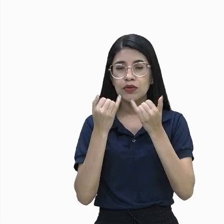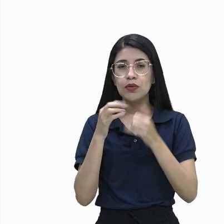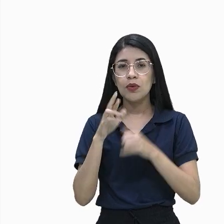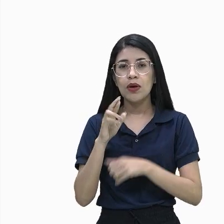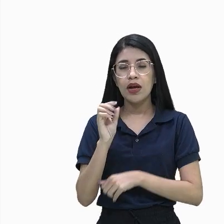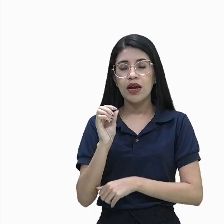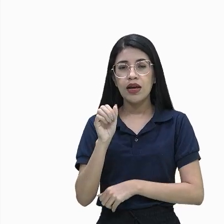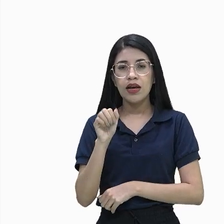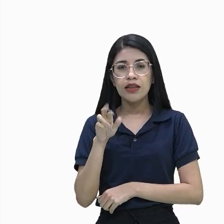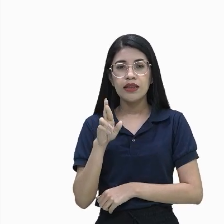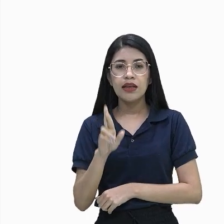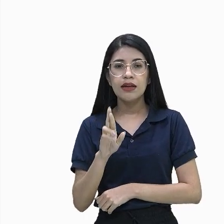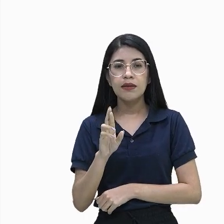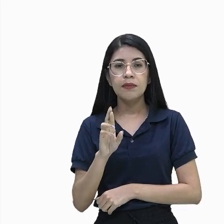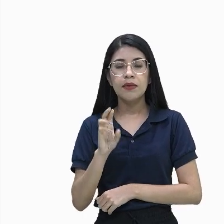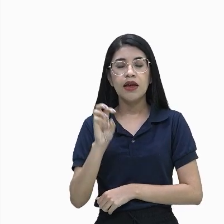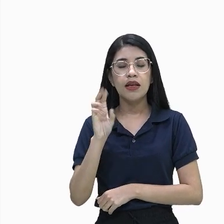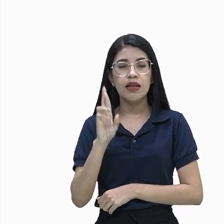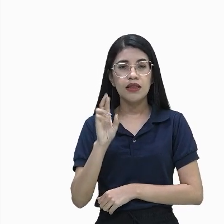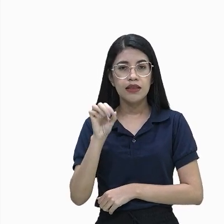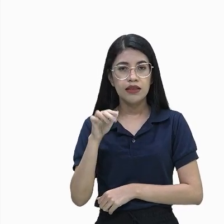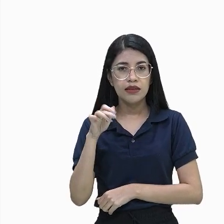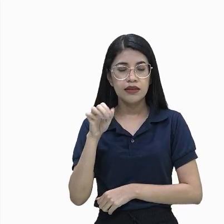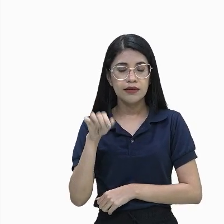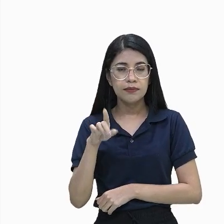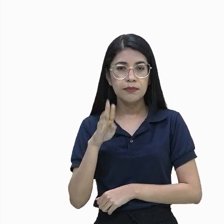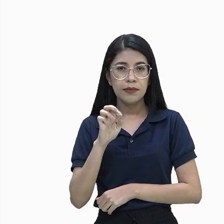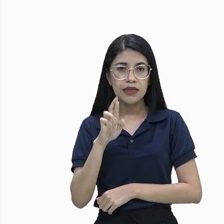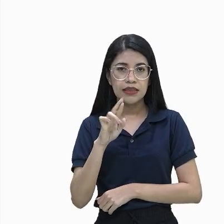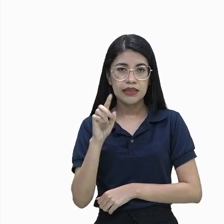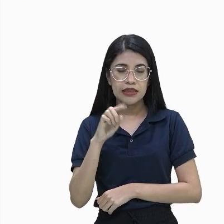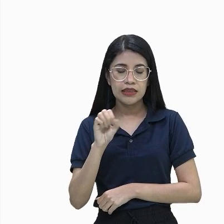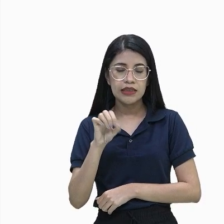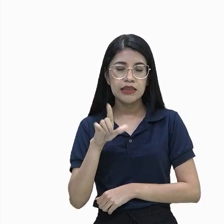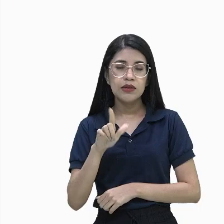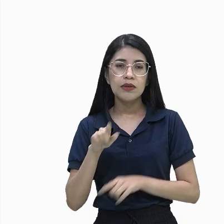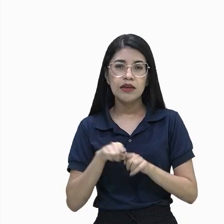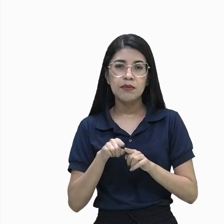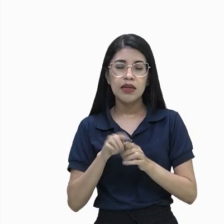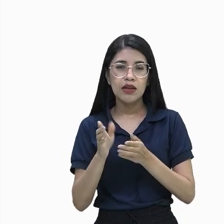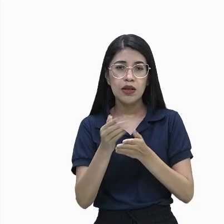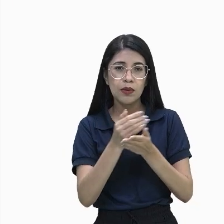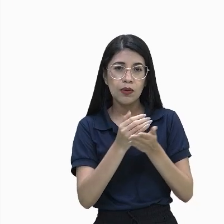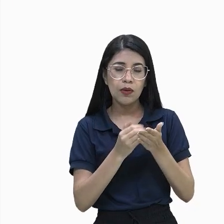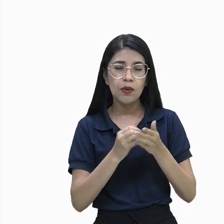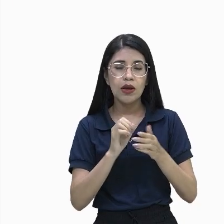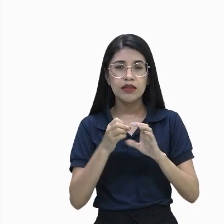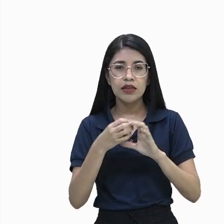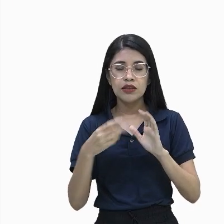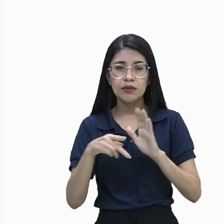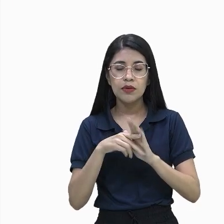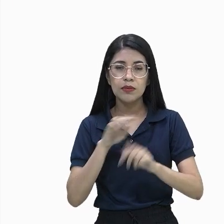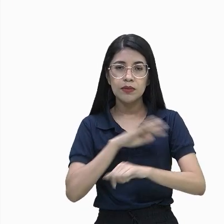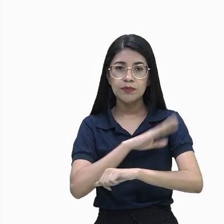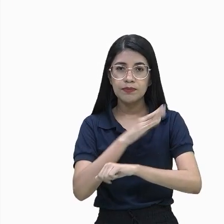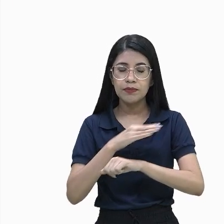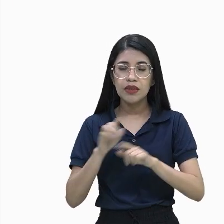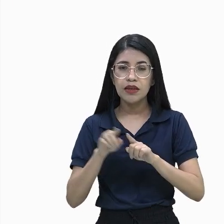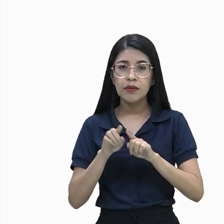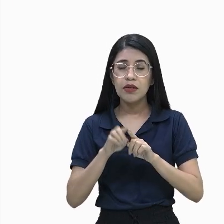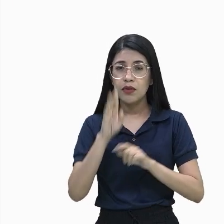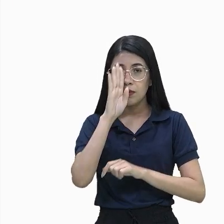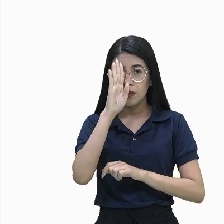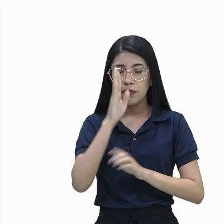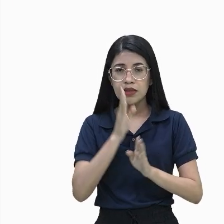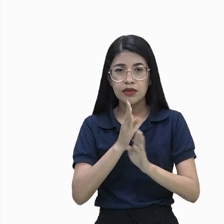Esse projeto acabou catalogando muito essa parte do relevo brasileiro, e as principais configurações que ele